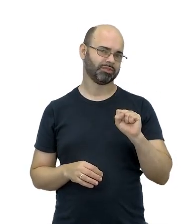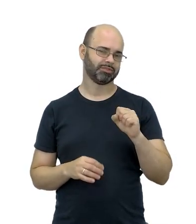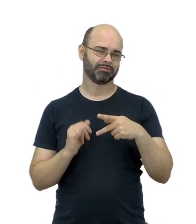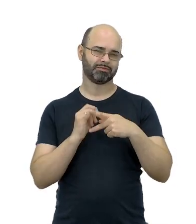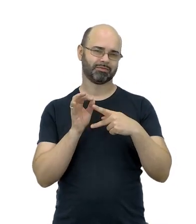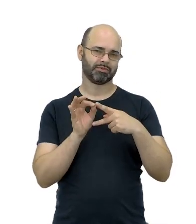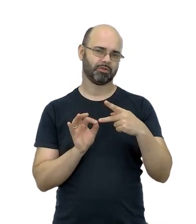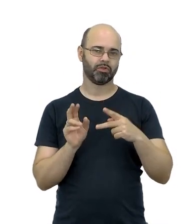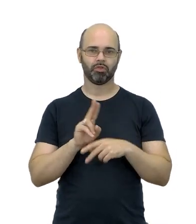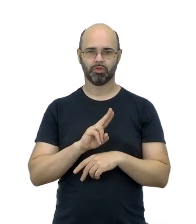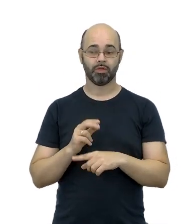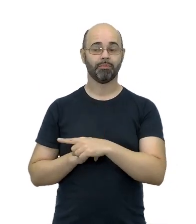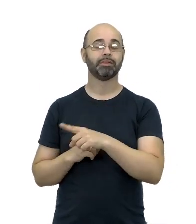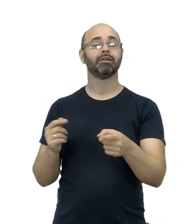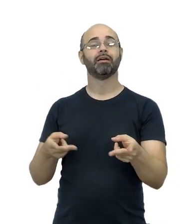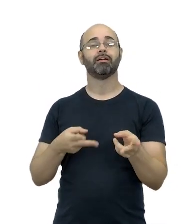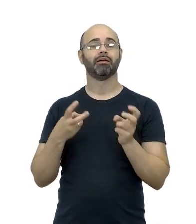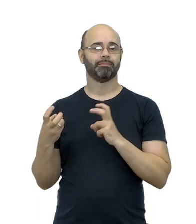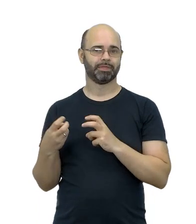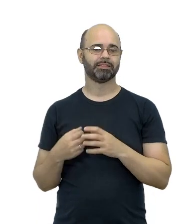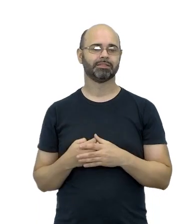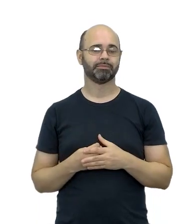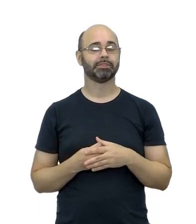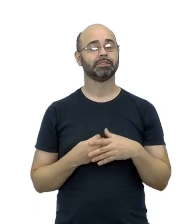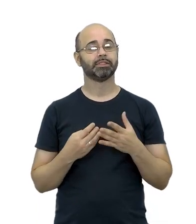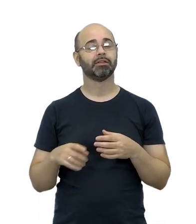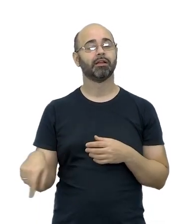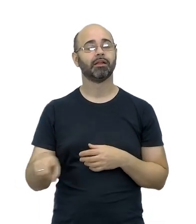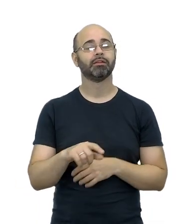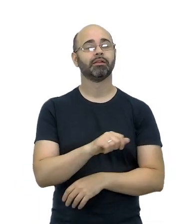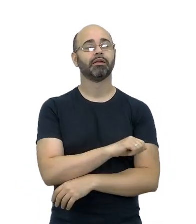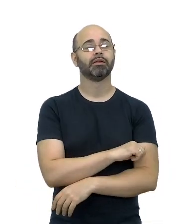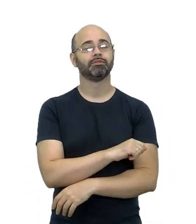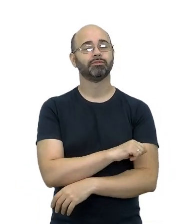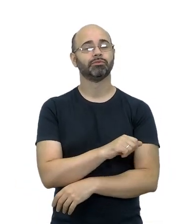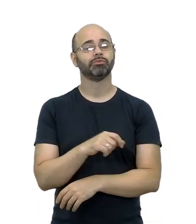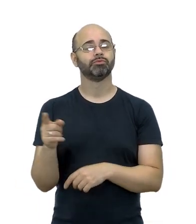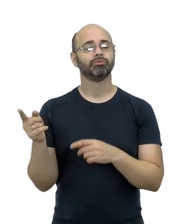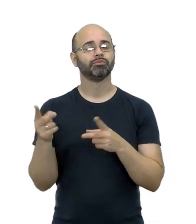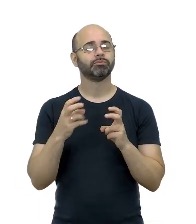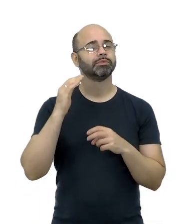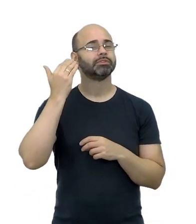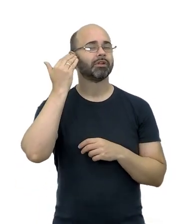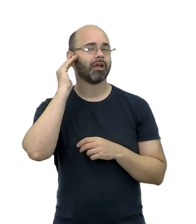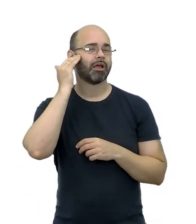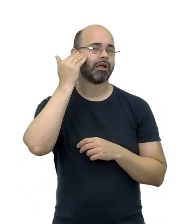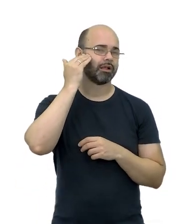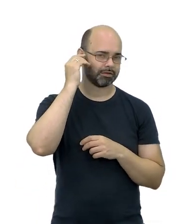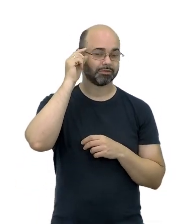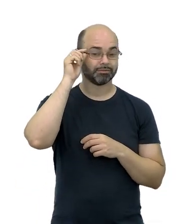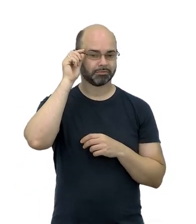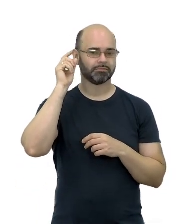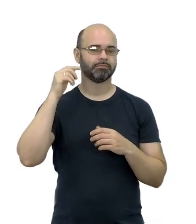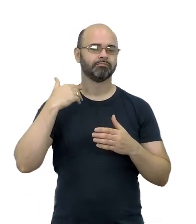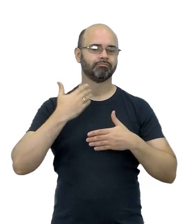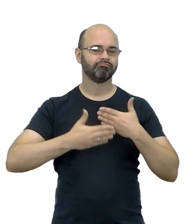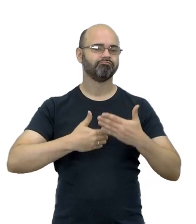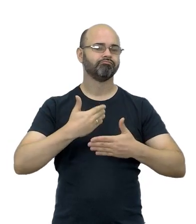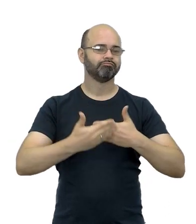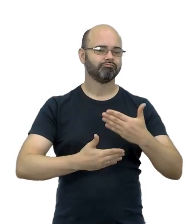fundo, trazer, no fundo, a ideia para que os alunos possam observar e a gente, no fundo, a partir